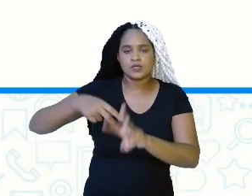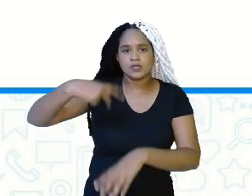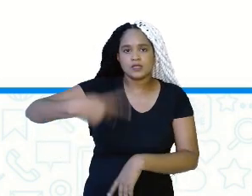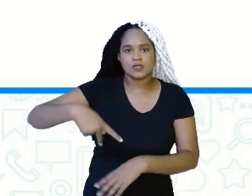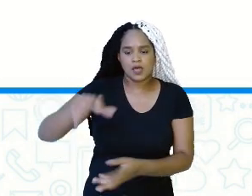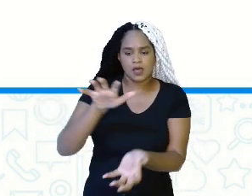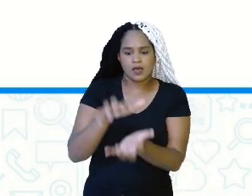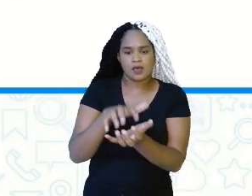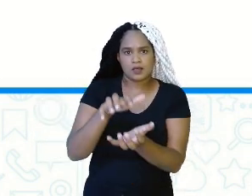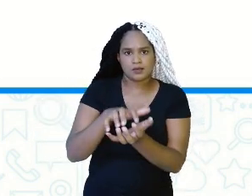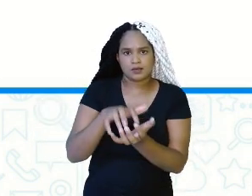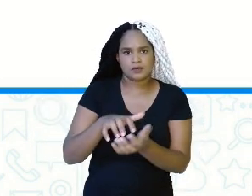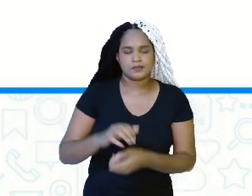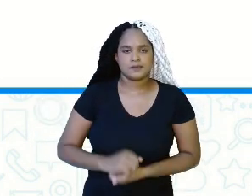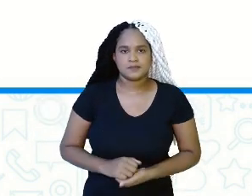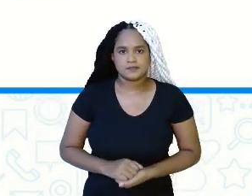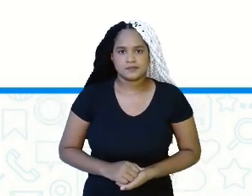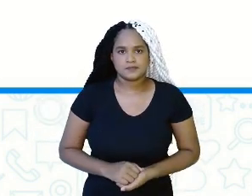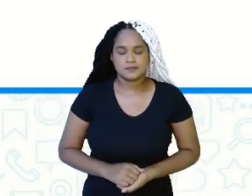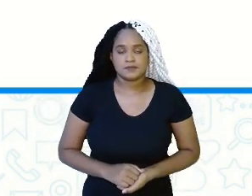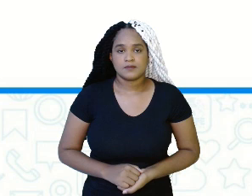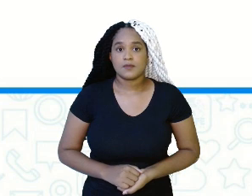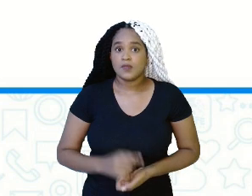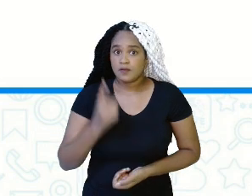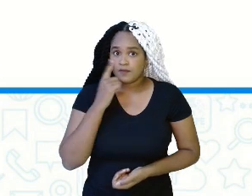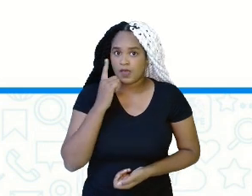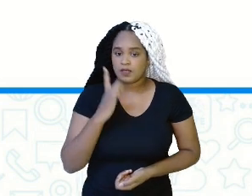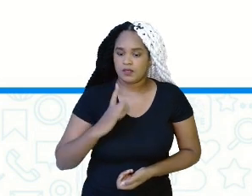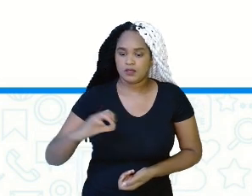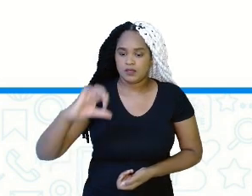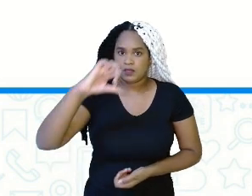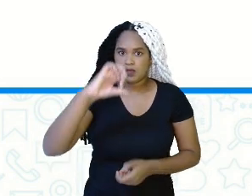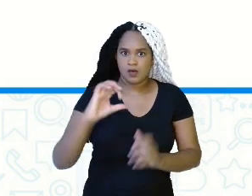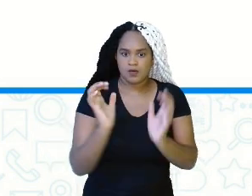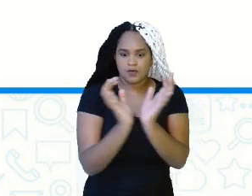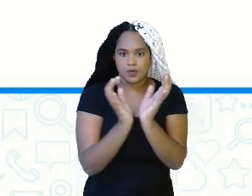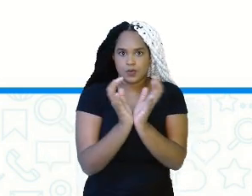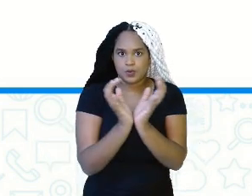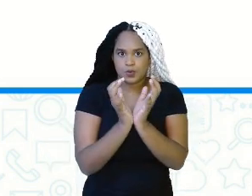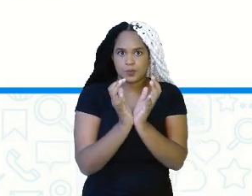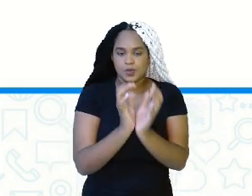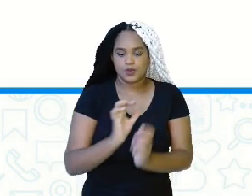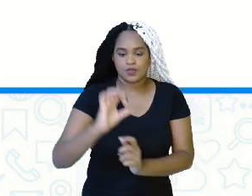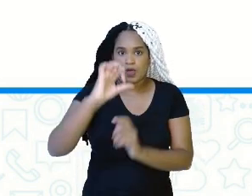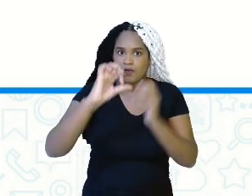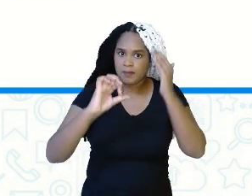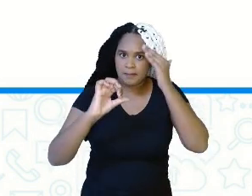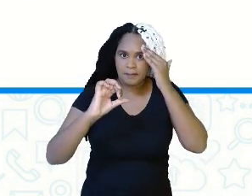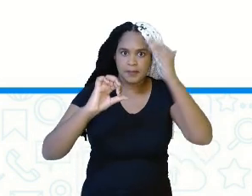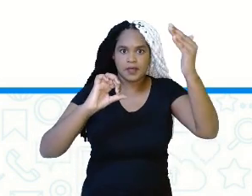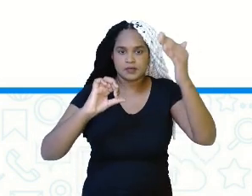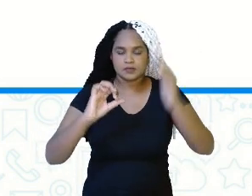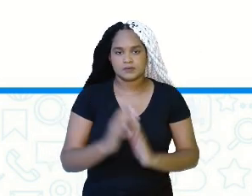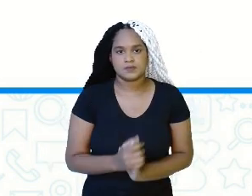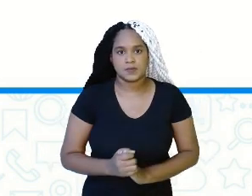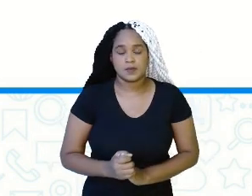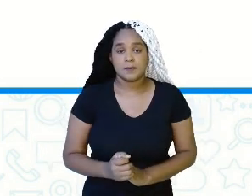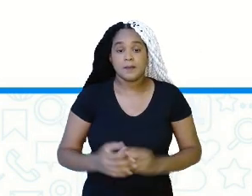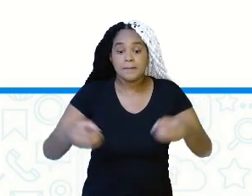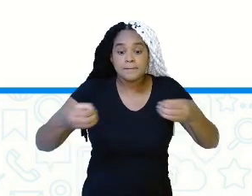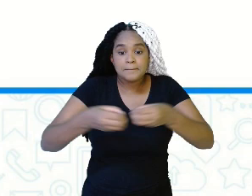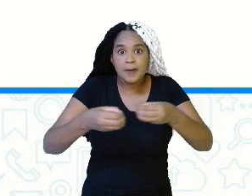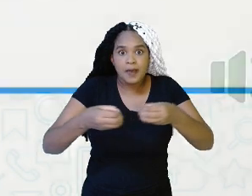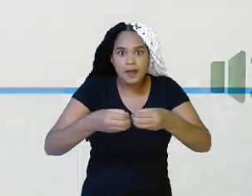existem aqui no nosso estado. Nós vimos que existem 9, são as 9 principais. Aí os mais próximos da